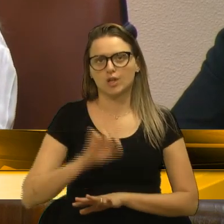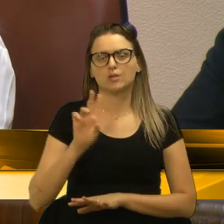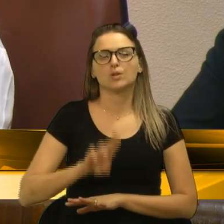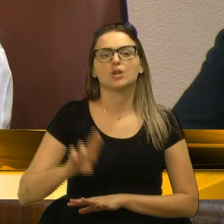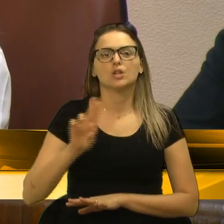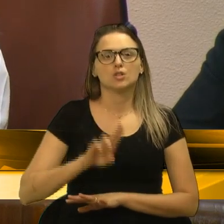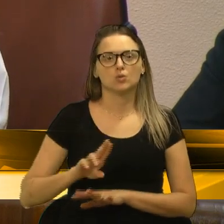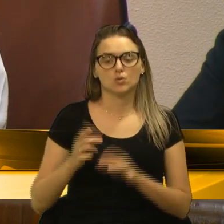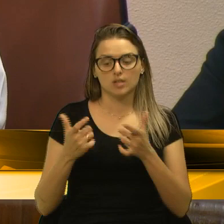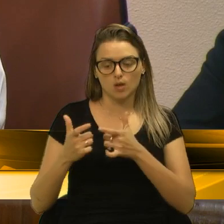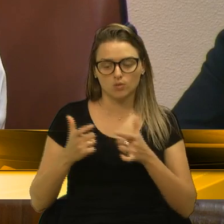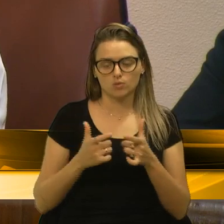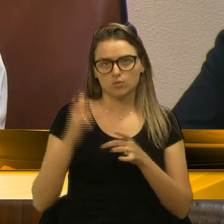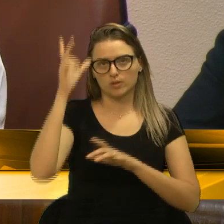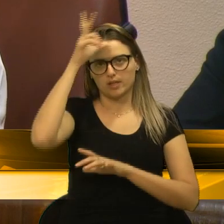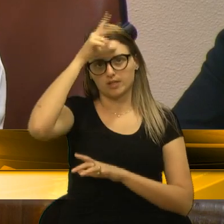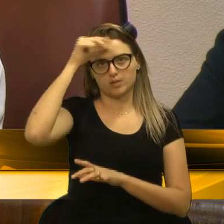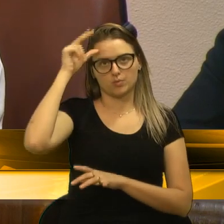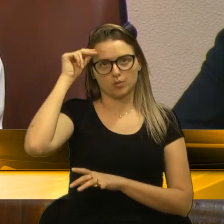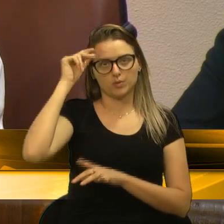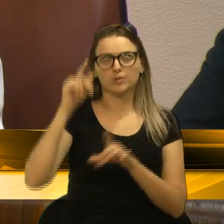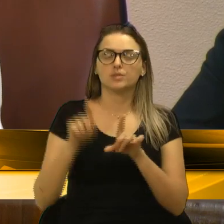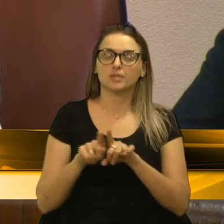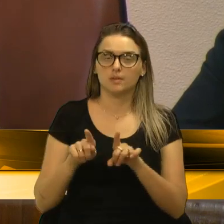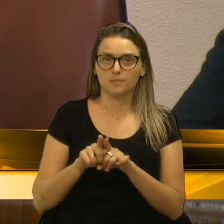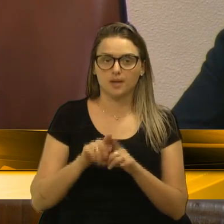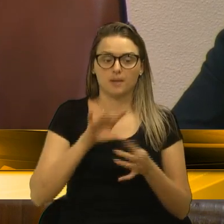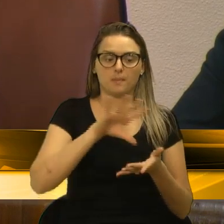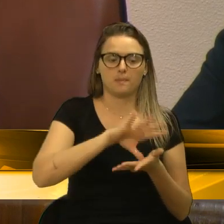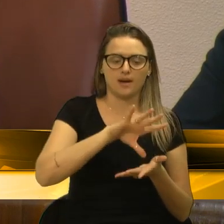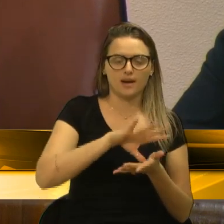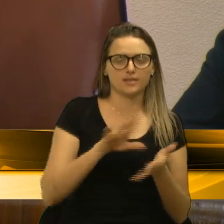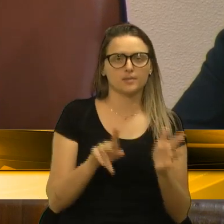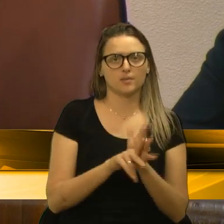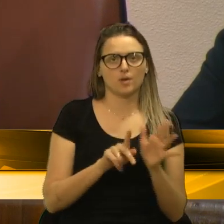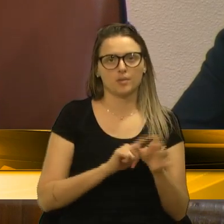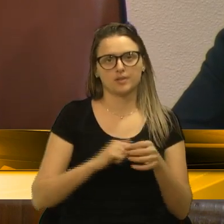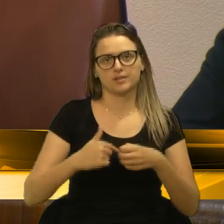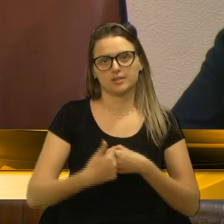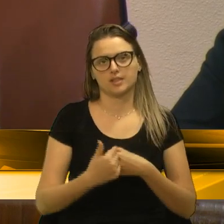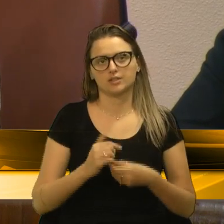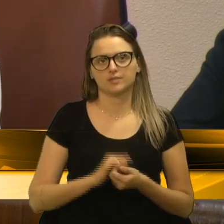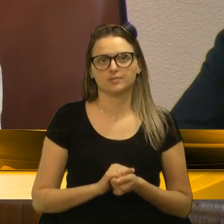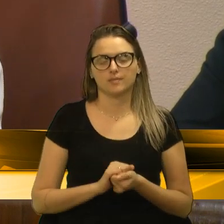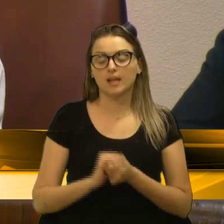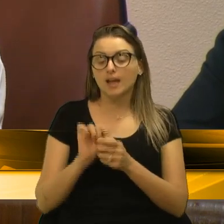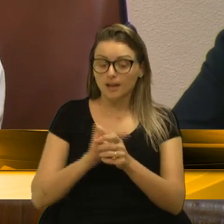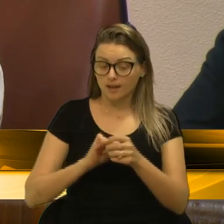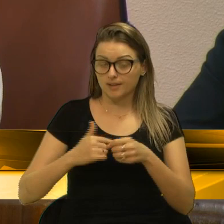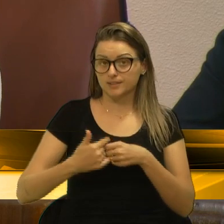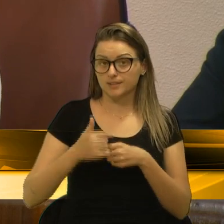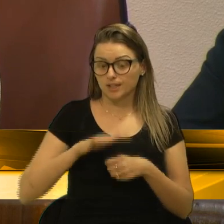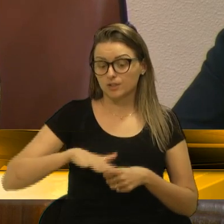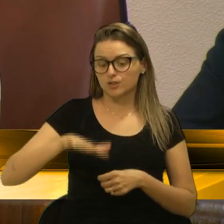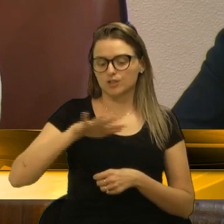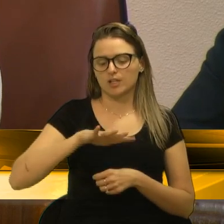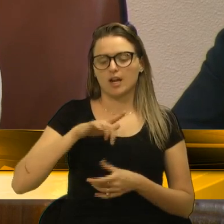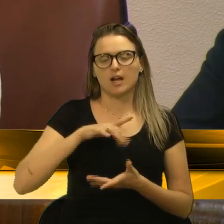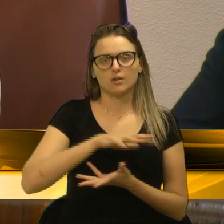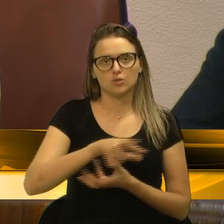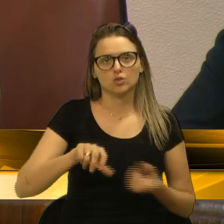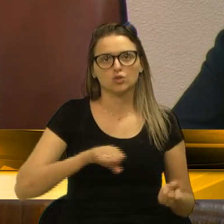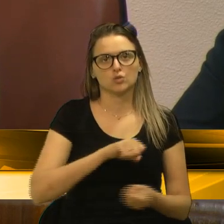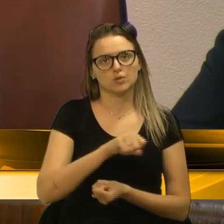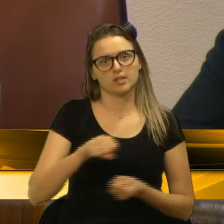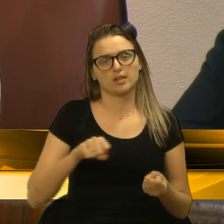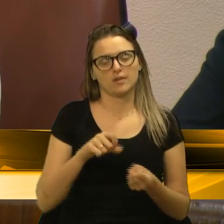os espaços públicos, dentre eles as praças do município. A cidade sustentável,